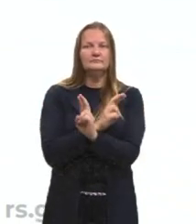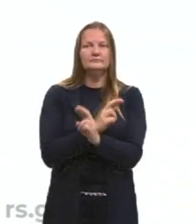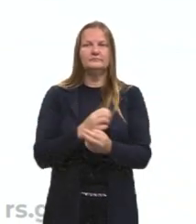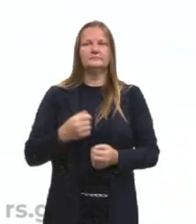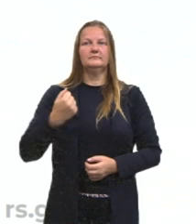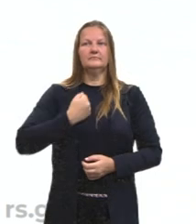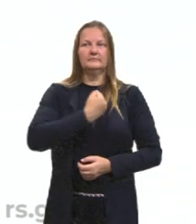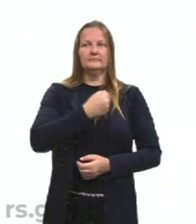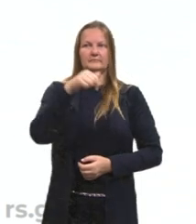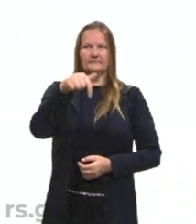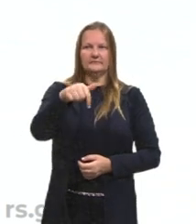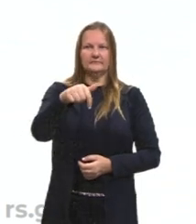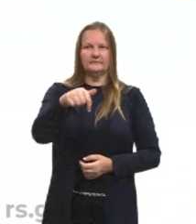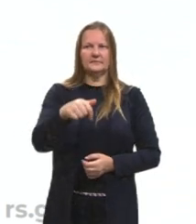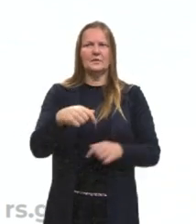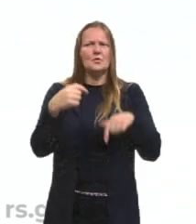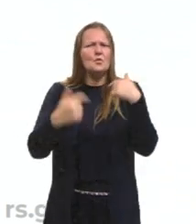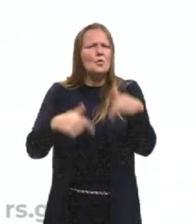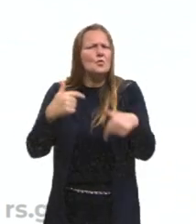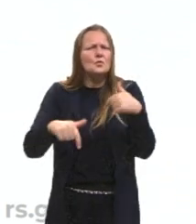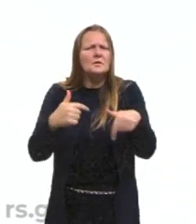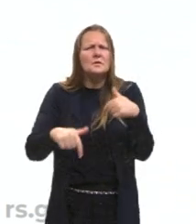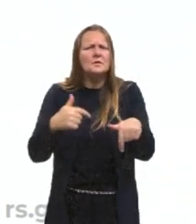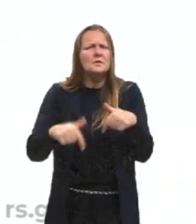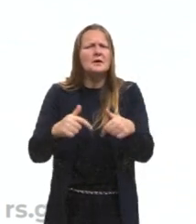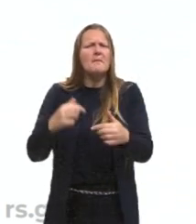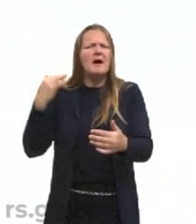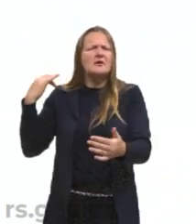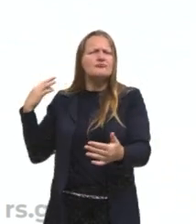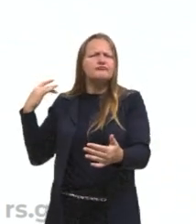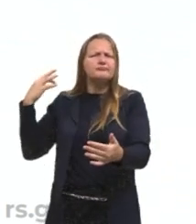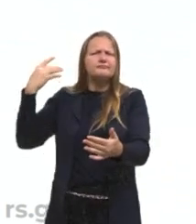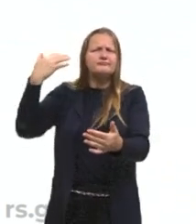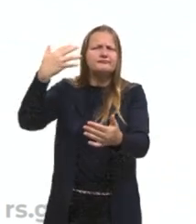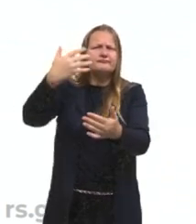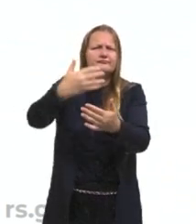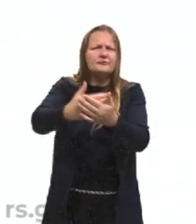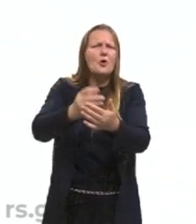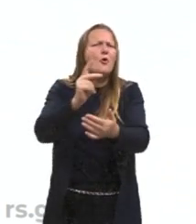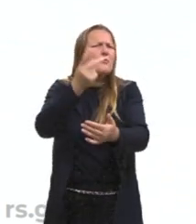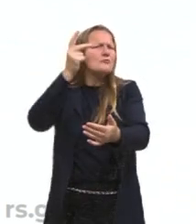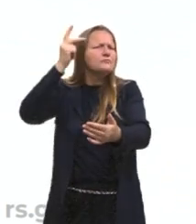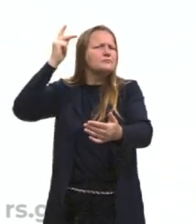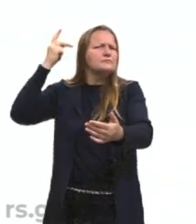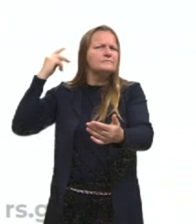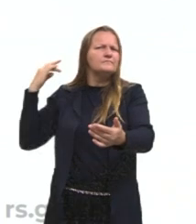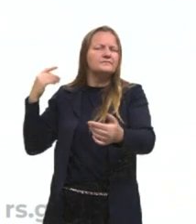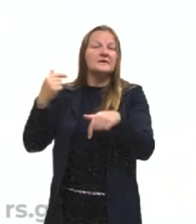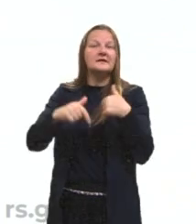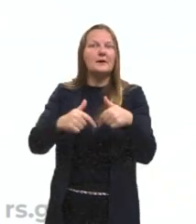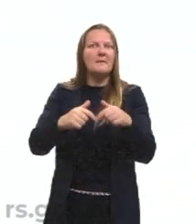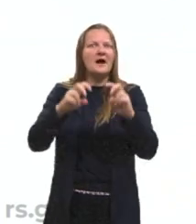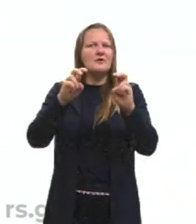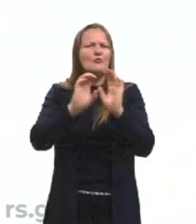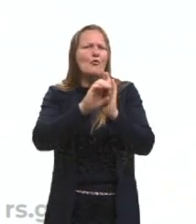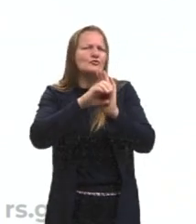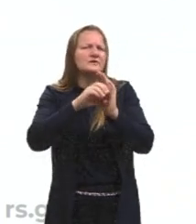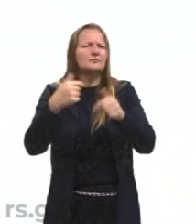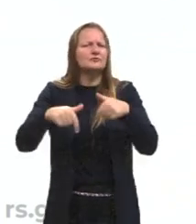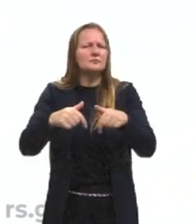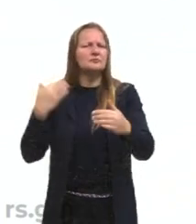número 7 né Foi mal muito bacana sobre a história do trabalho como se construir o trabalho desde o seu início